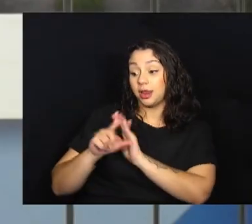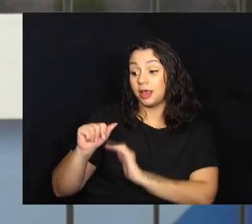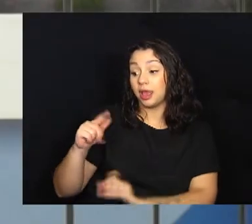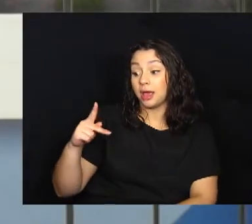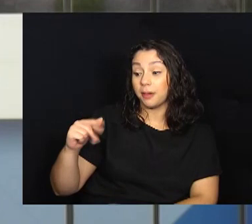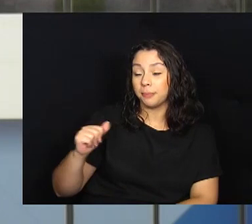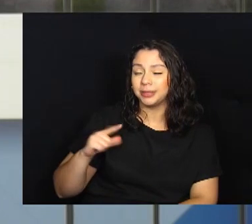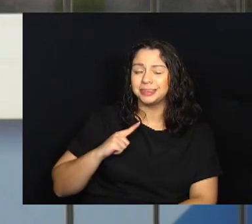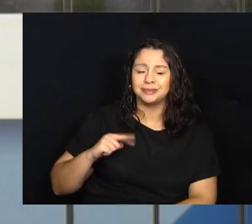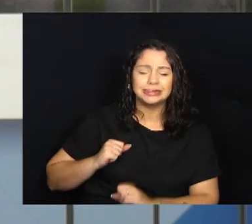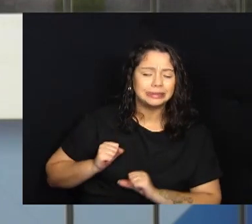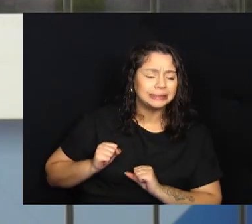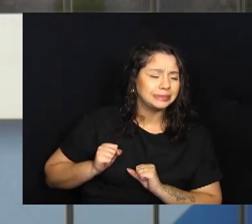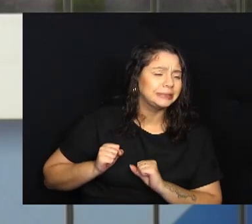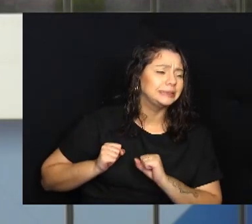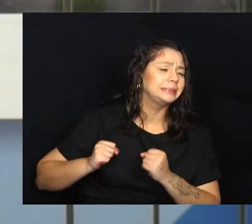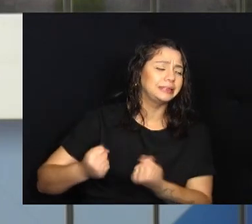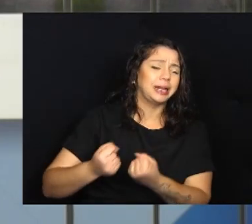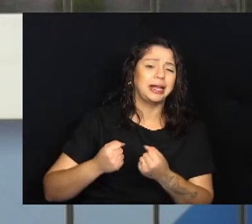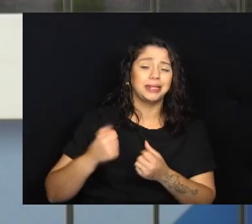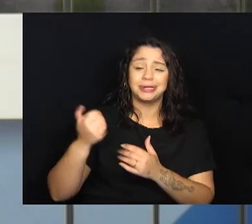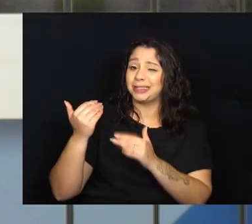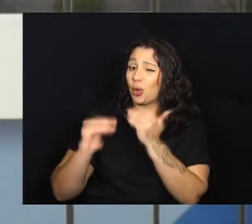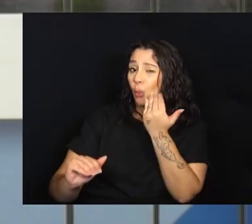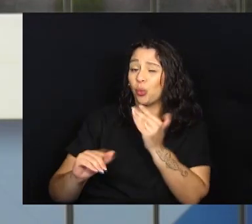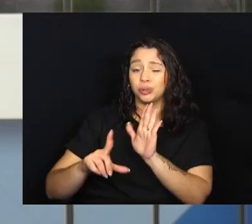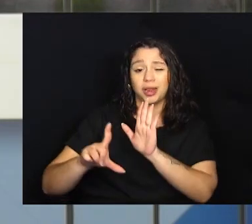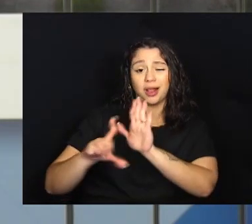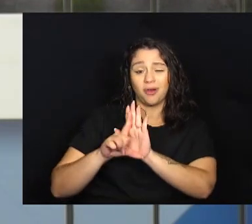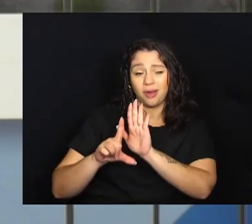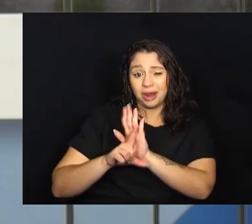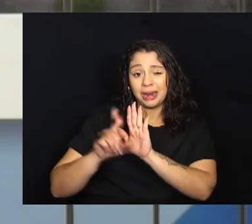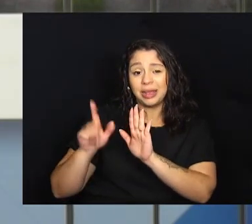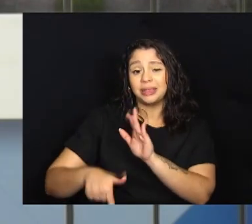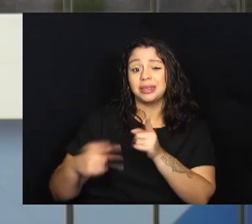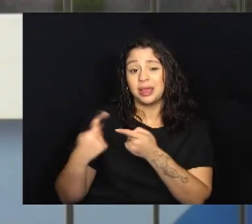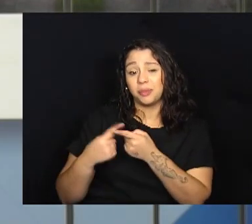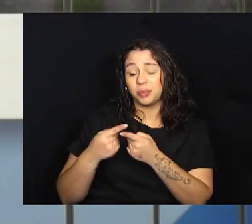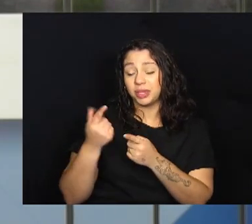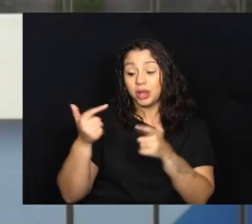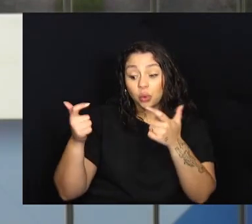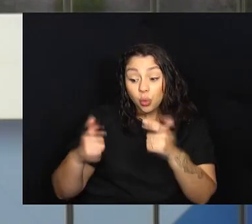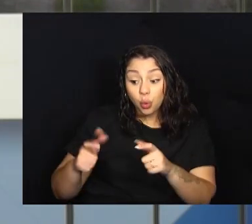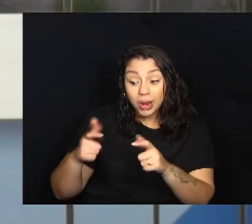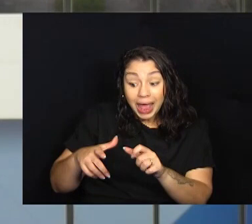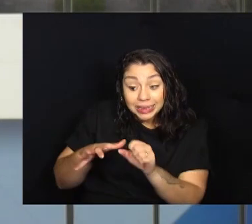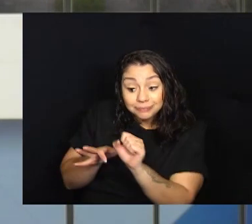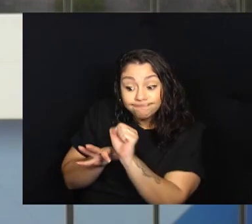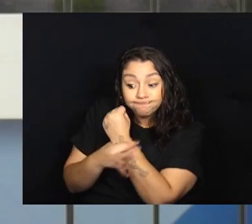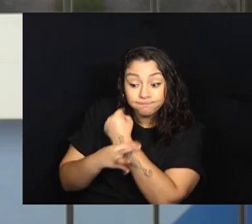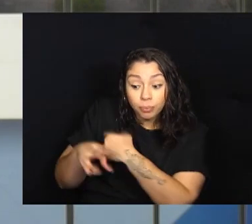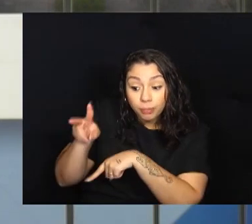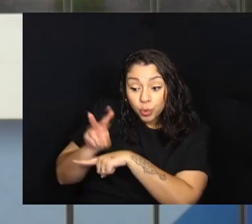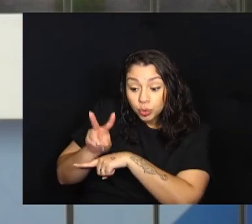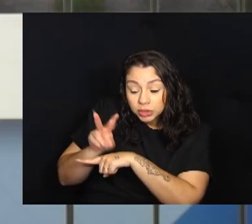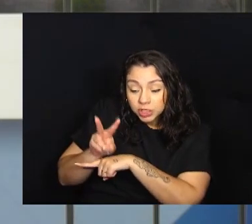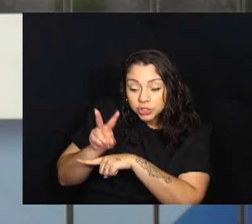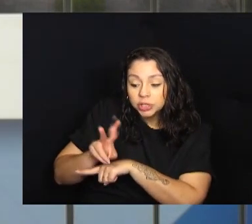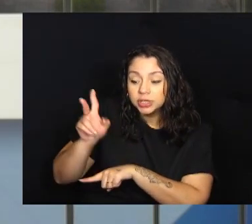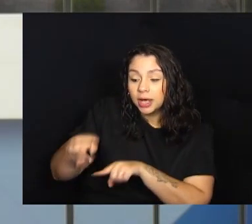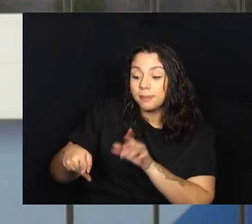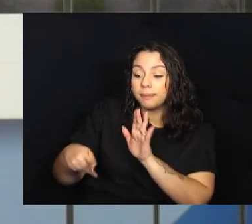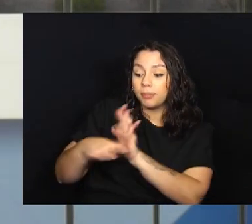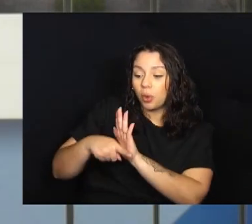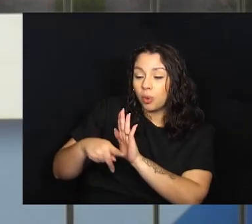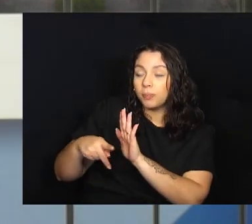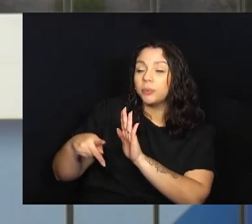batalhamos contra aquele projeto de lei que permitia a supressão da vegetação nas áreas remanescentes de Mata Atlântica na